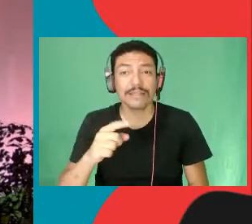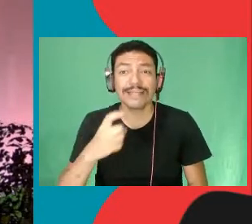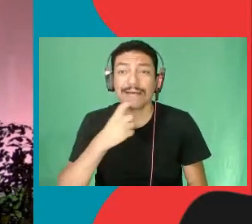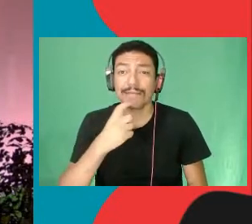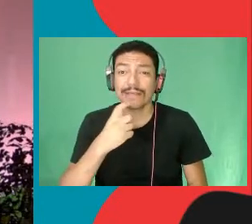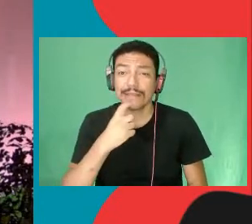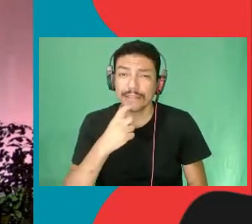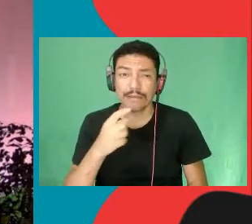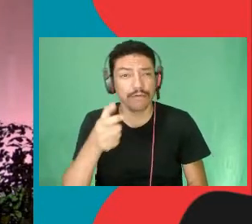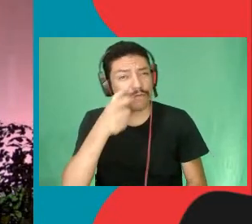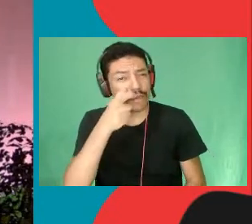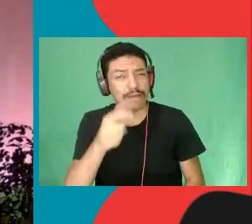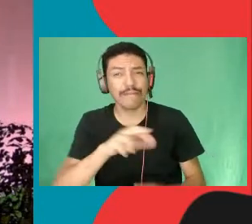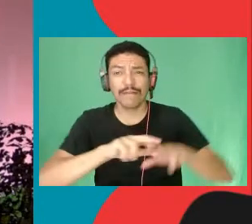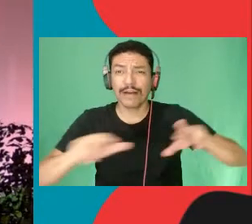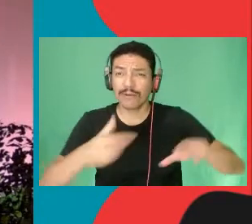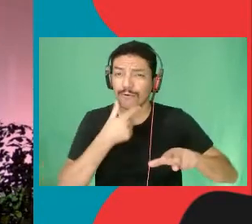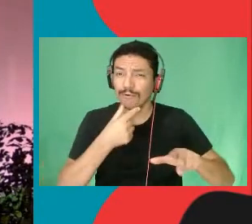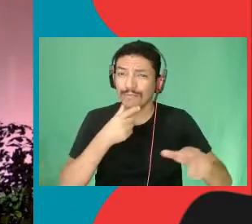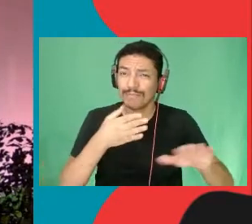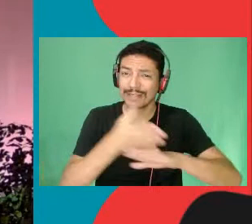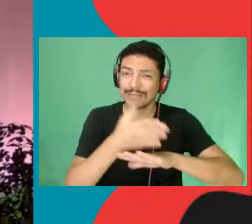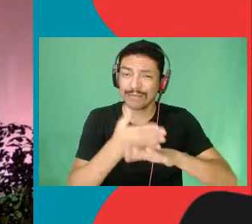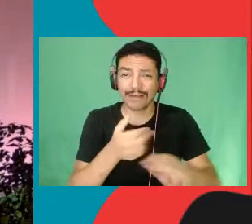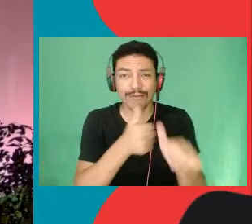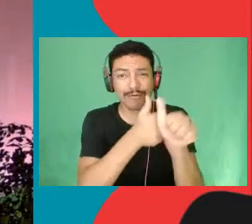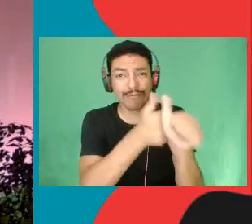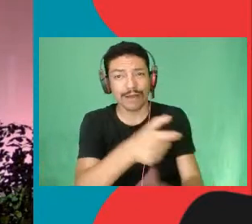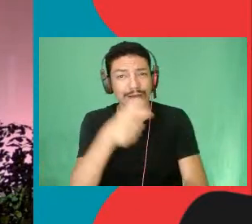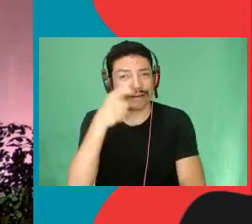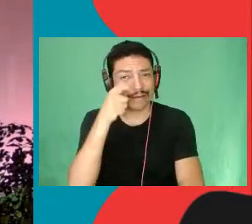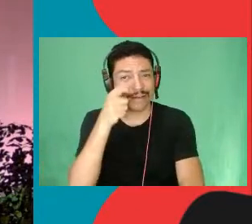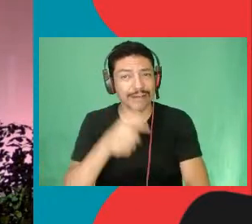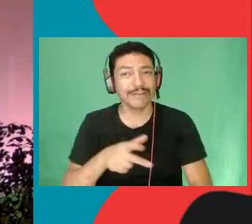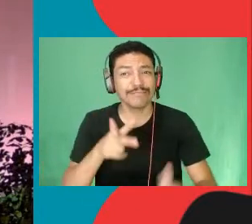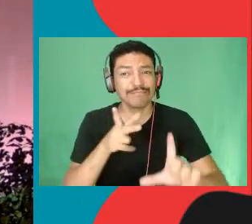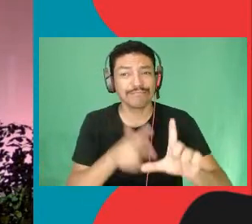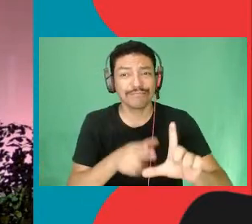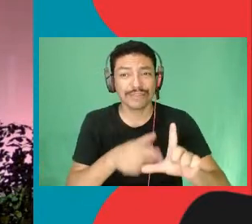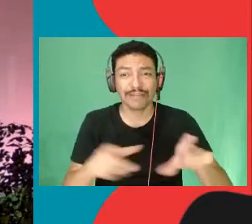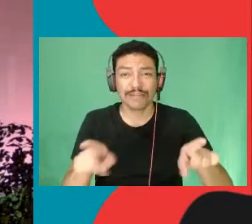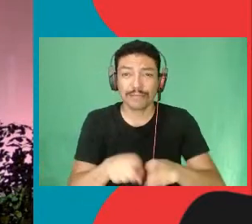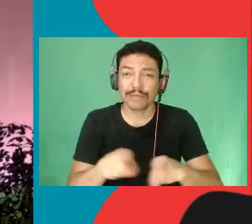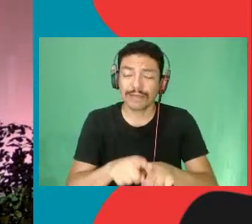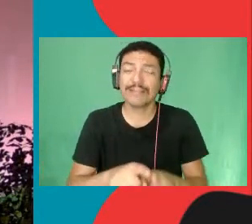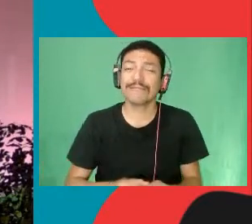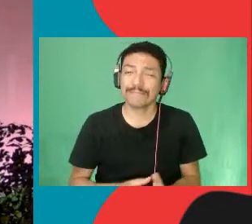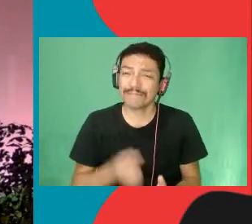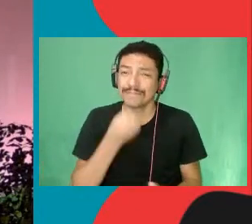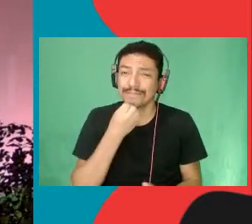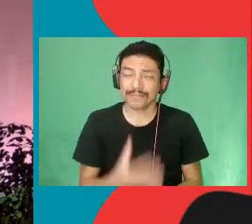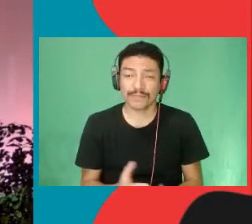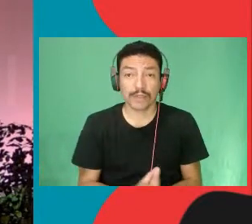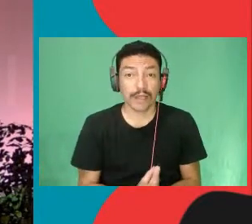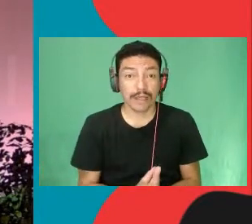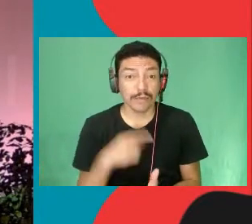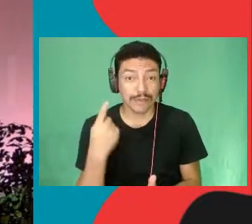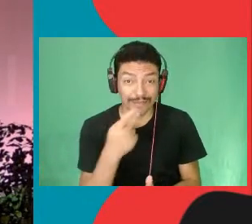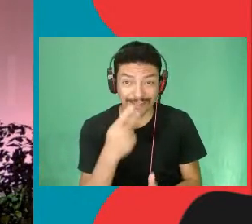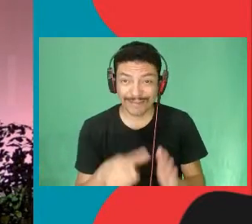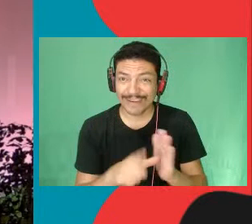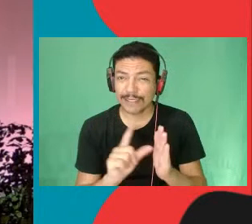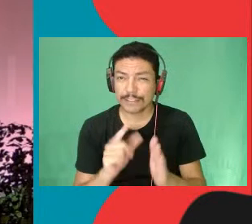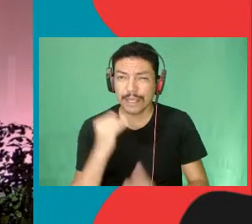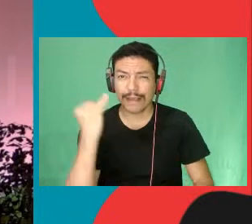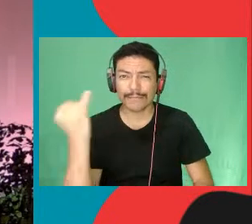gente, né? A gente está aqui também com o público masculino. Estando nesse evento. Como a gente falou mais cedo, a